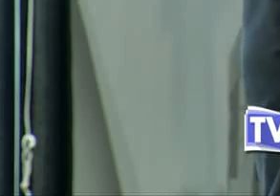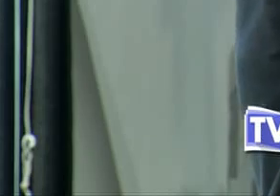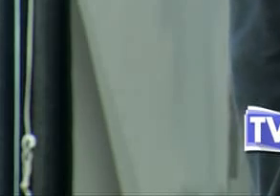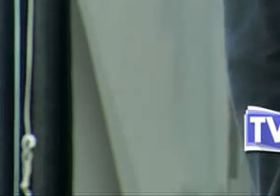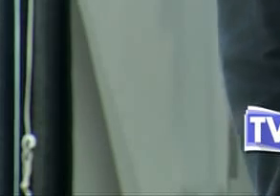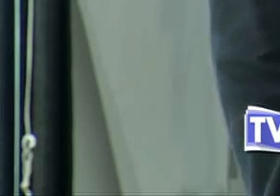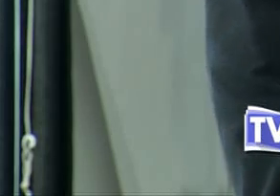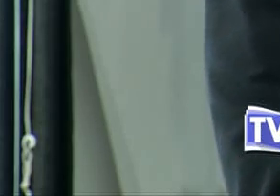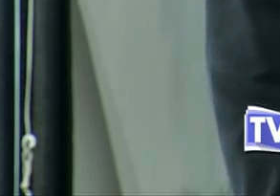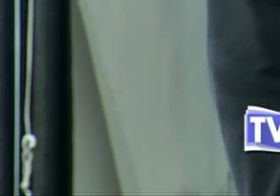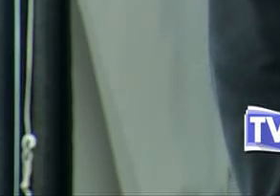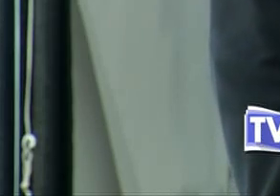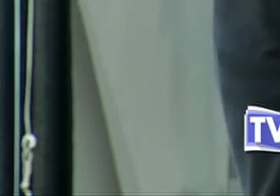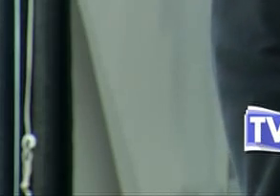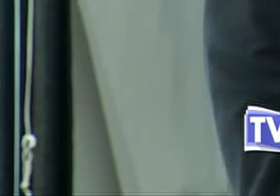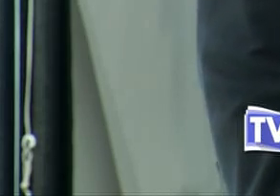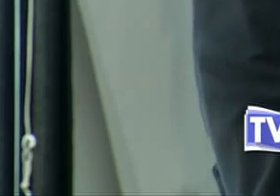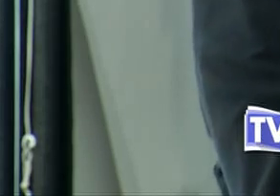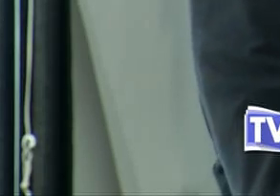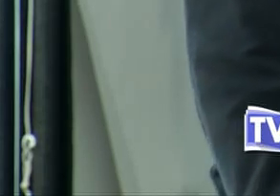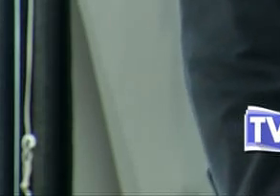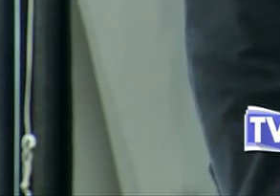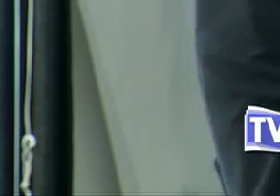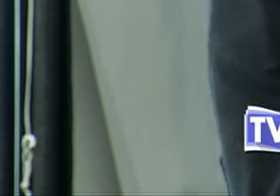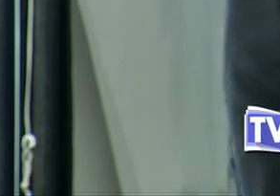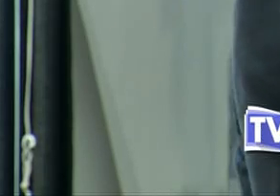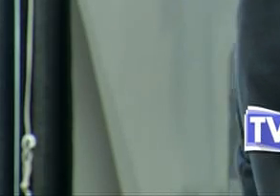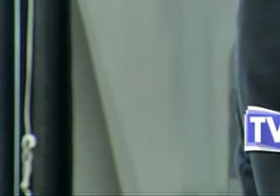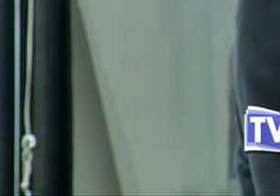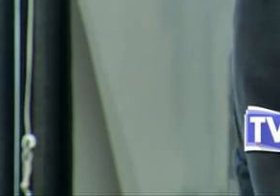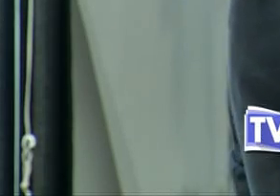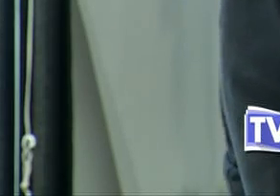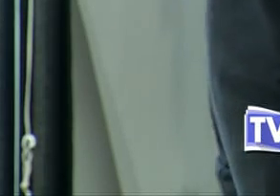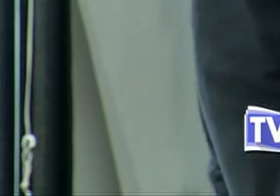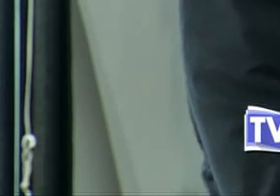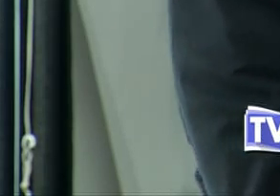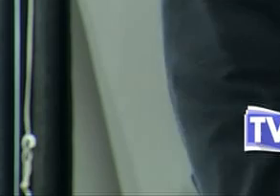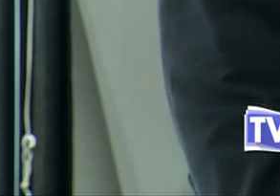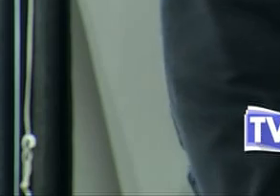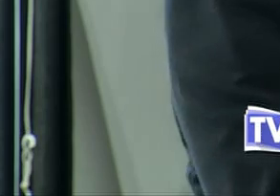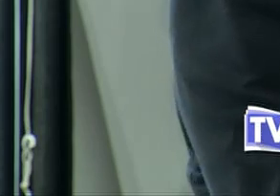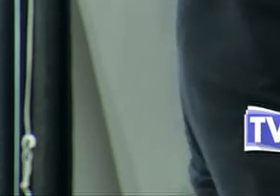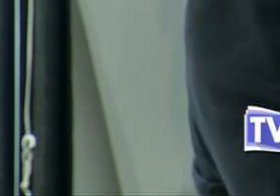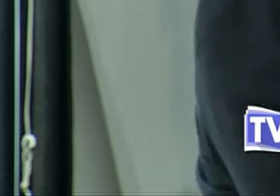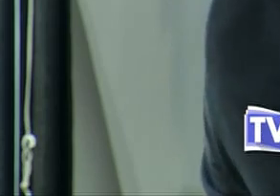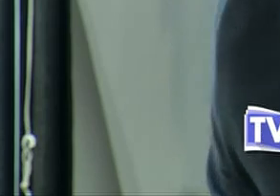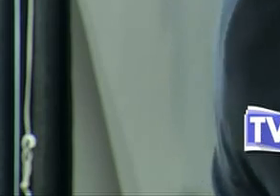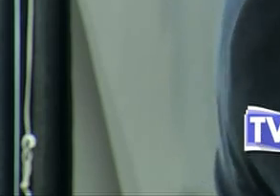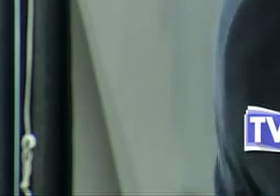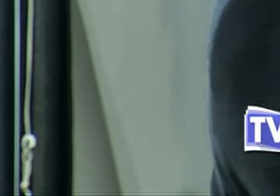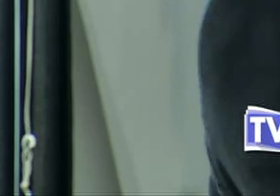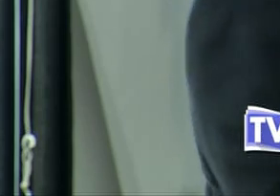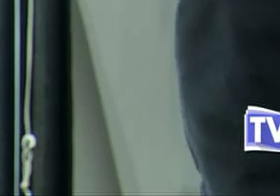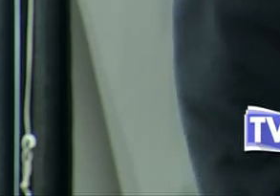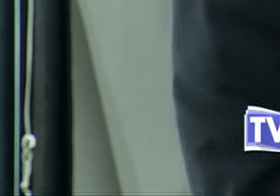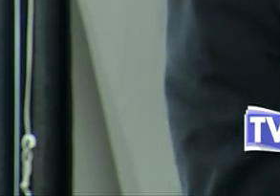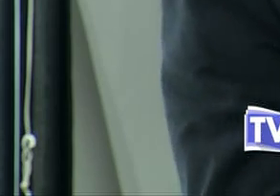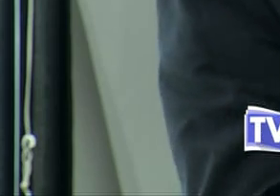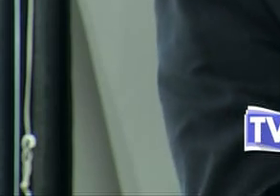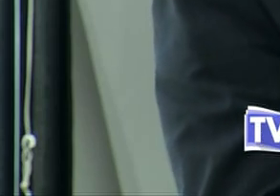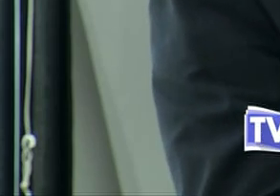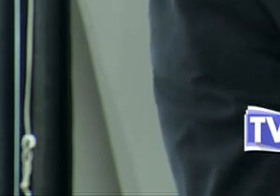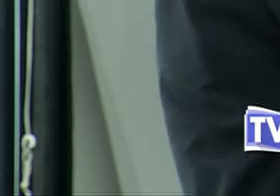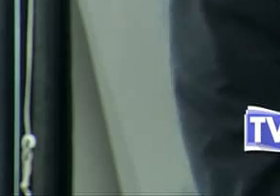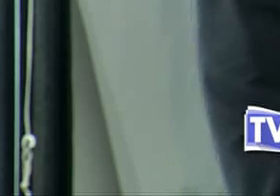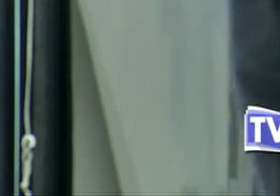outros profissionais, o médico é o que cuida da saúde de todas as pessoas. Tivemos já exemplos clássicos aqui, inclusive na